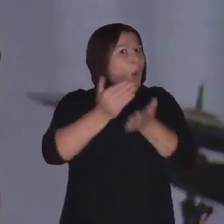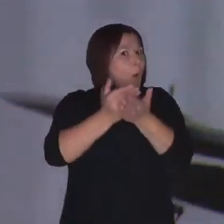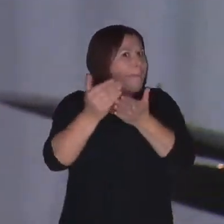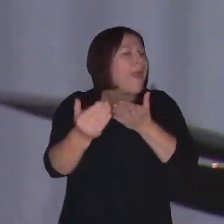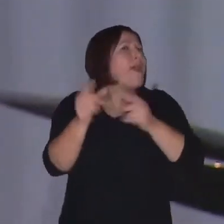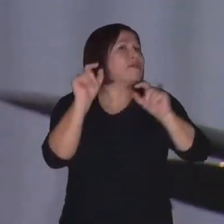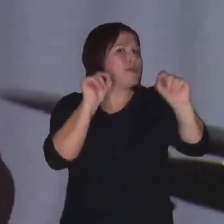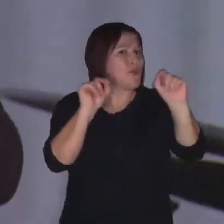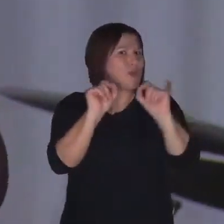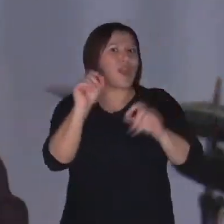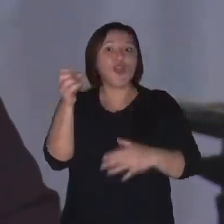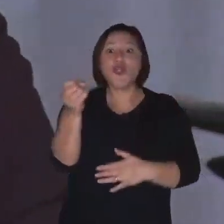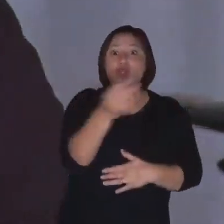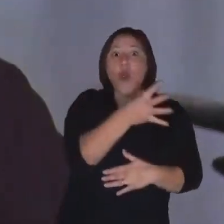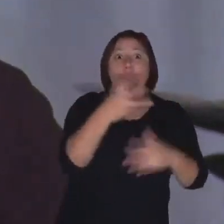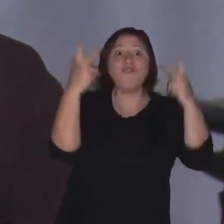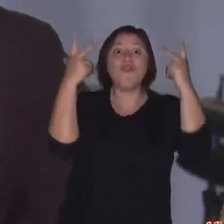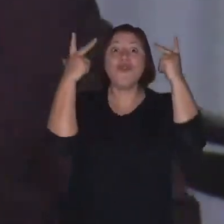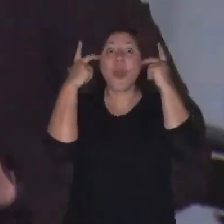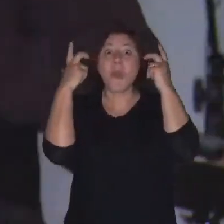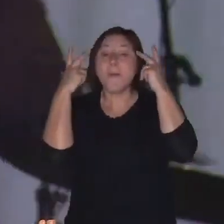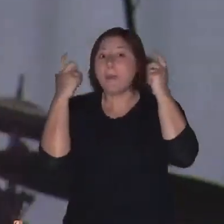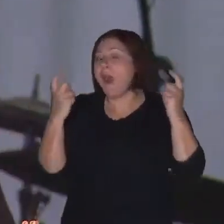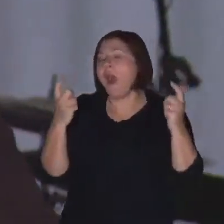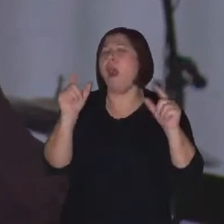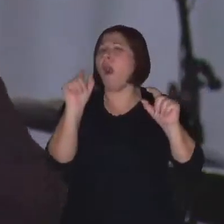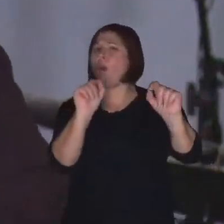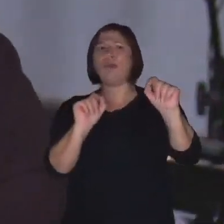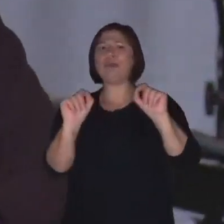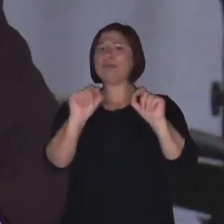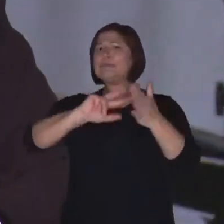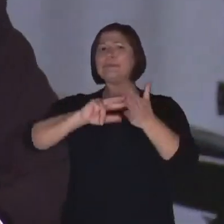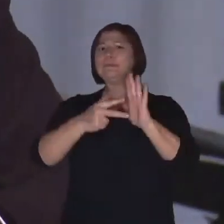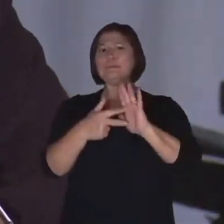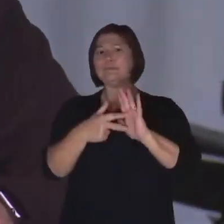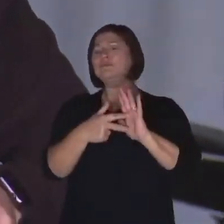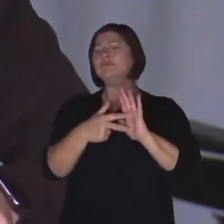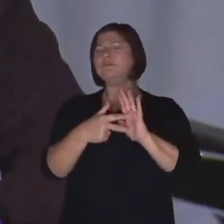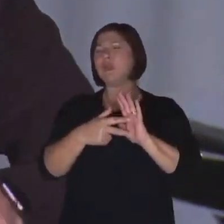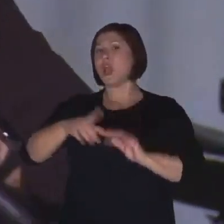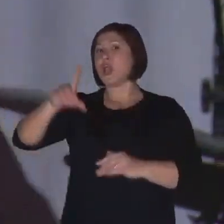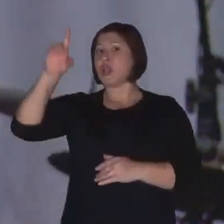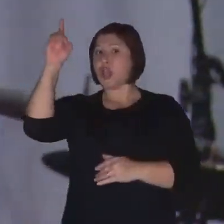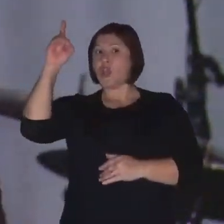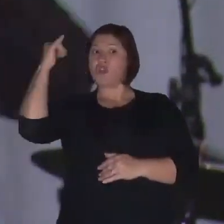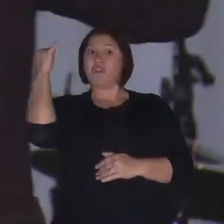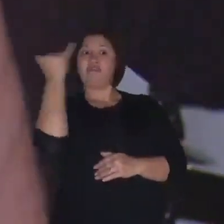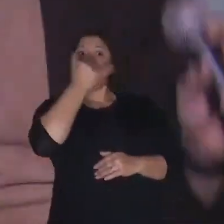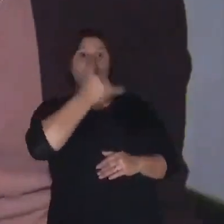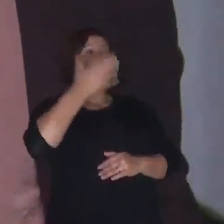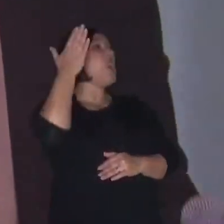Novamente, Deus está dizendo: ei, eu sei o novo normal. Vocês sabem